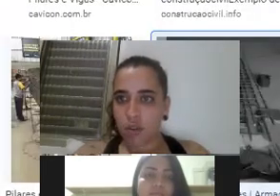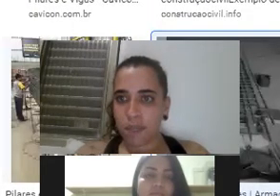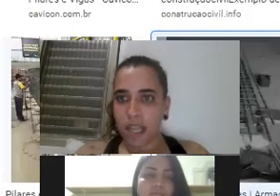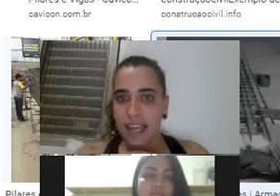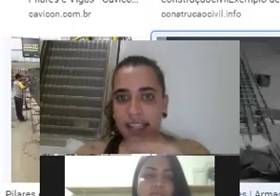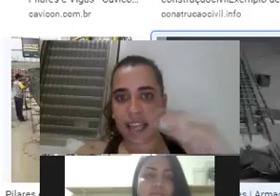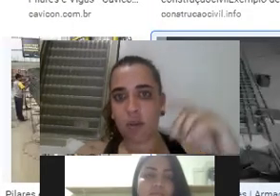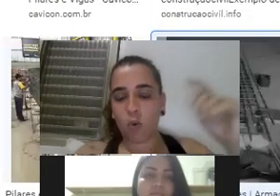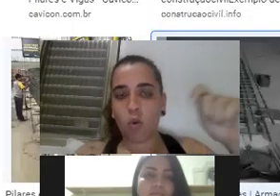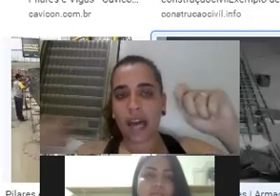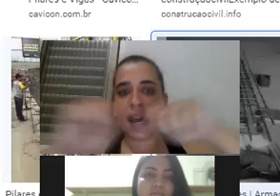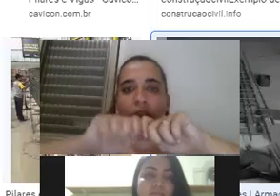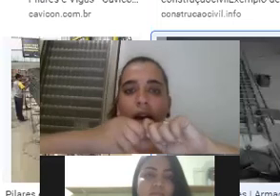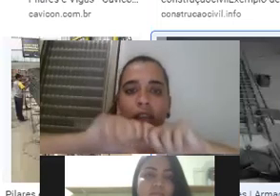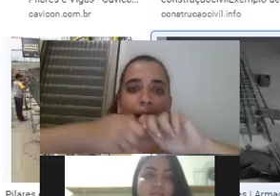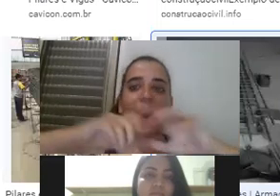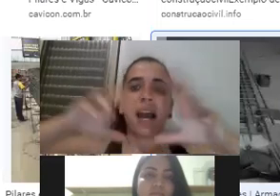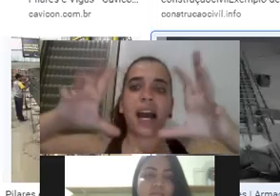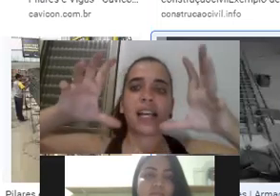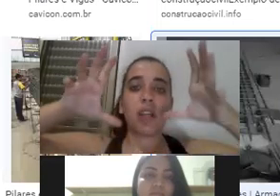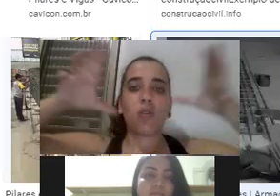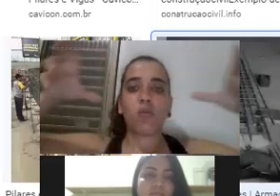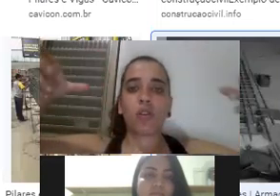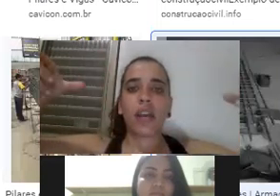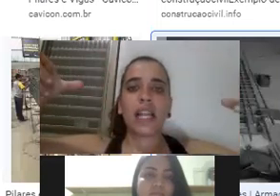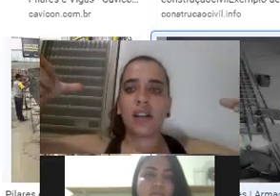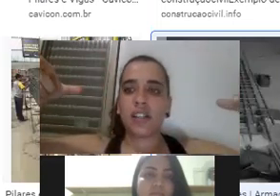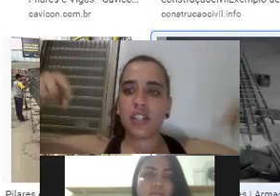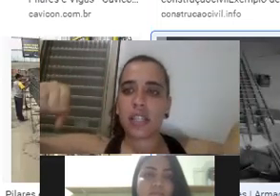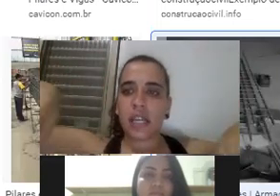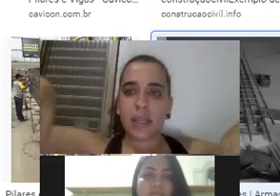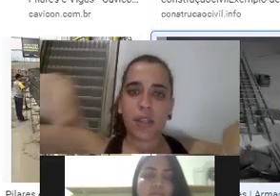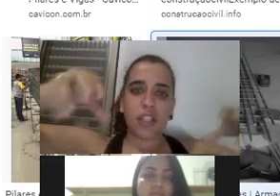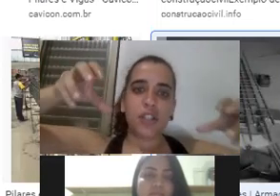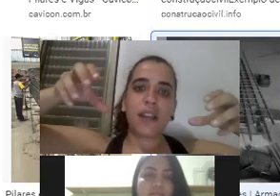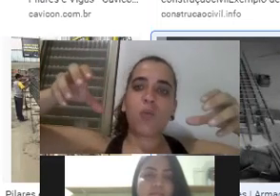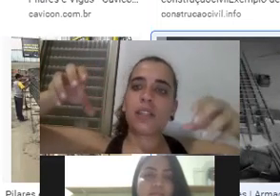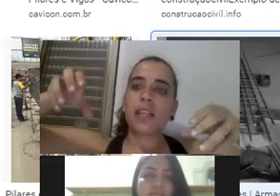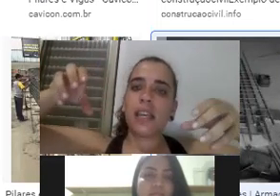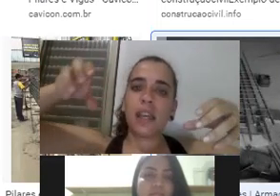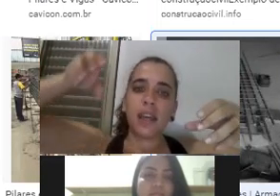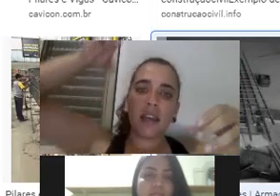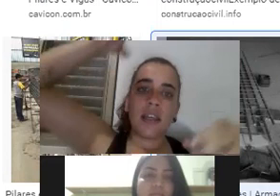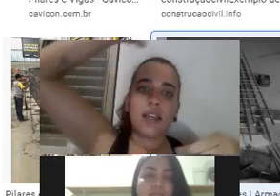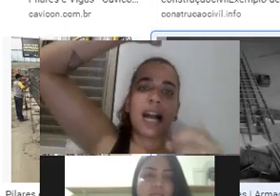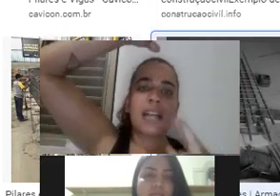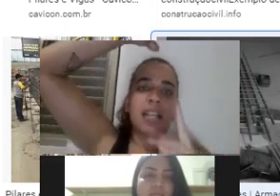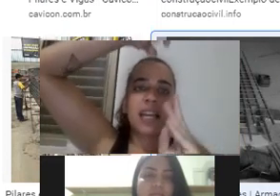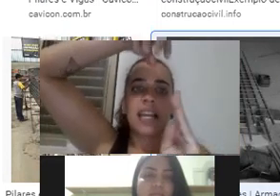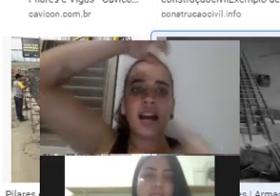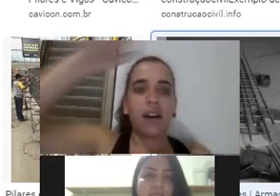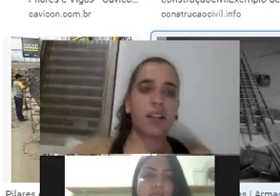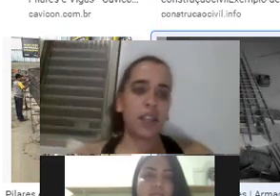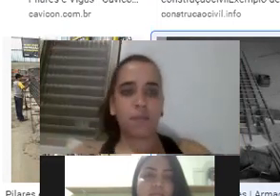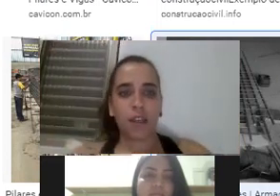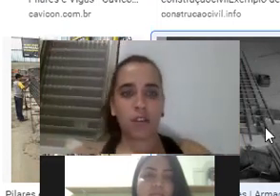armação dos pilares, aí o cara que amarra aço, ele constrói ela antes, depois a gente vem com isso aí e encaixa